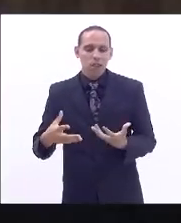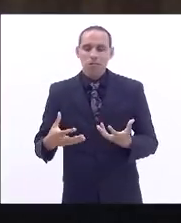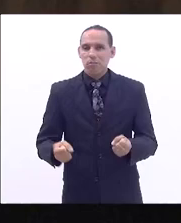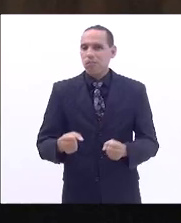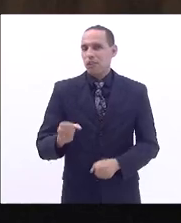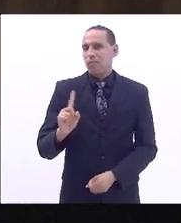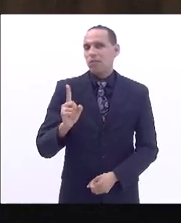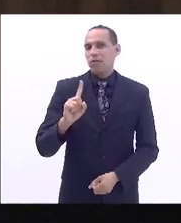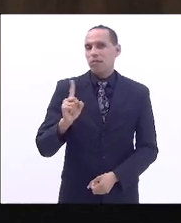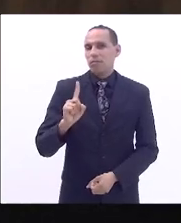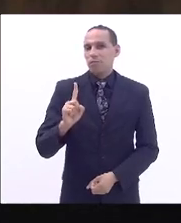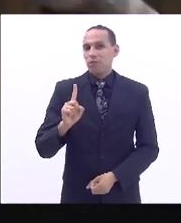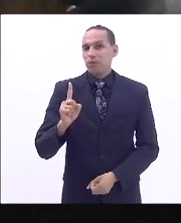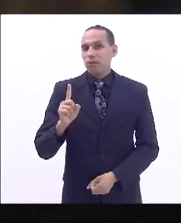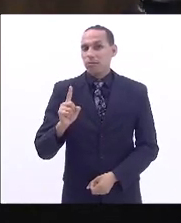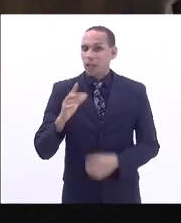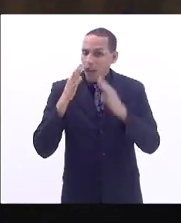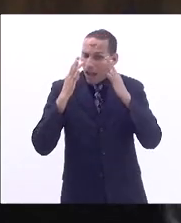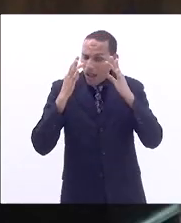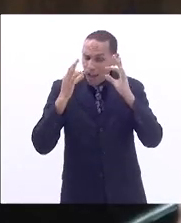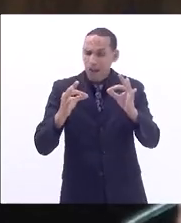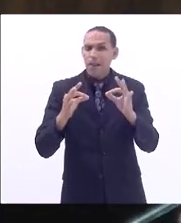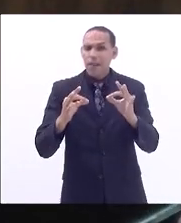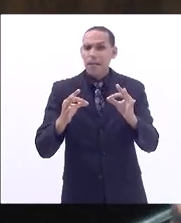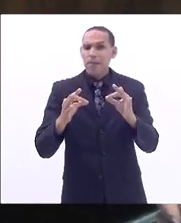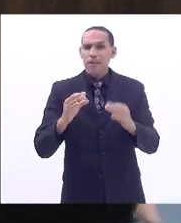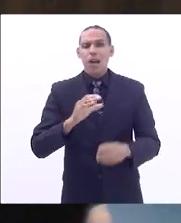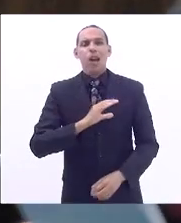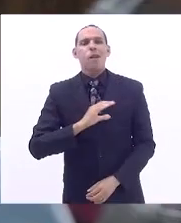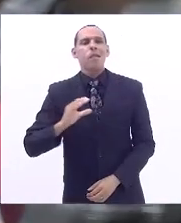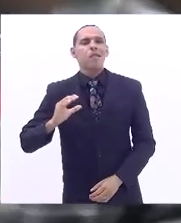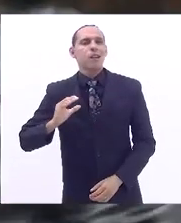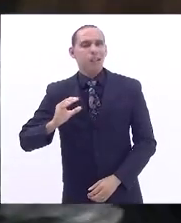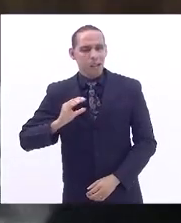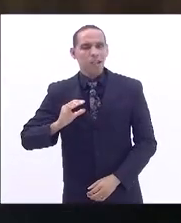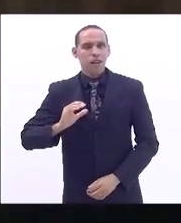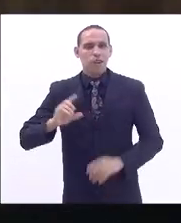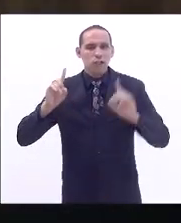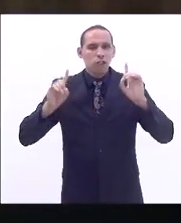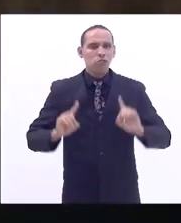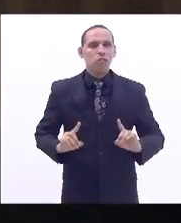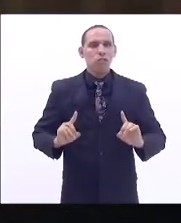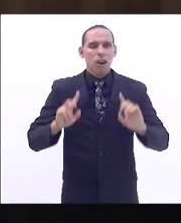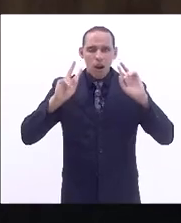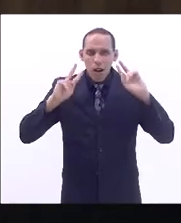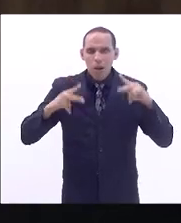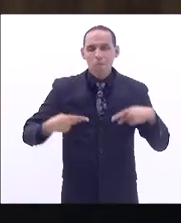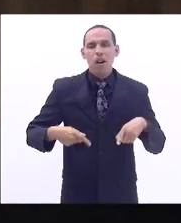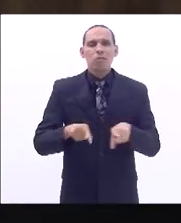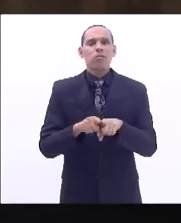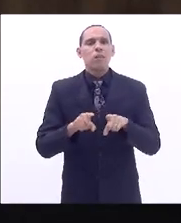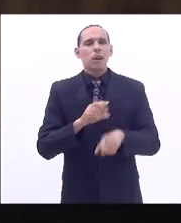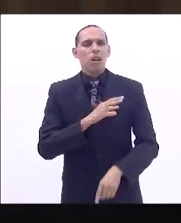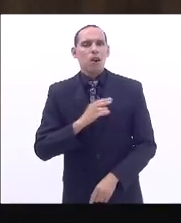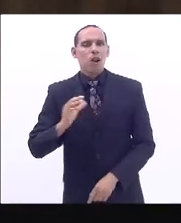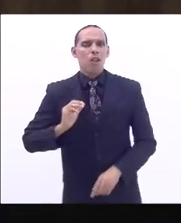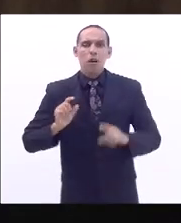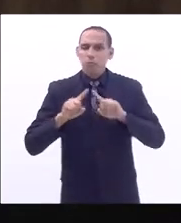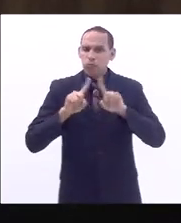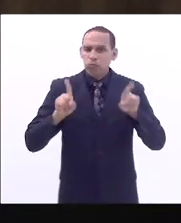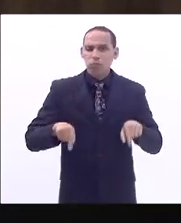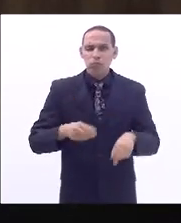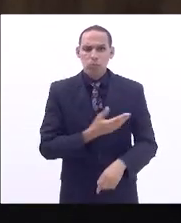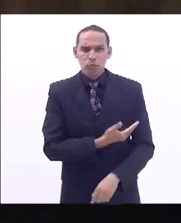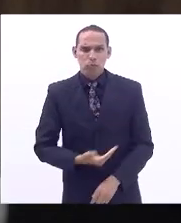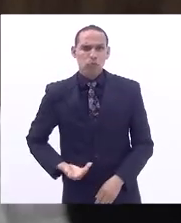quero chamar aqui atenção da Comissão de Direitos Humanos da comissão servidores públicos da